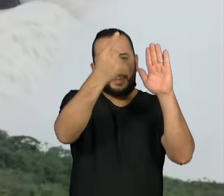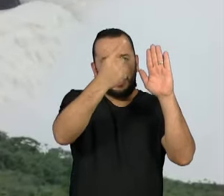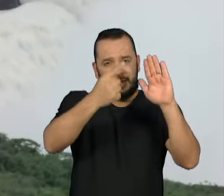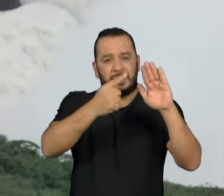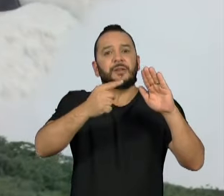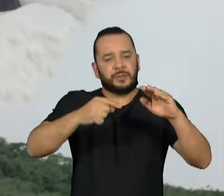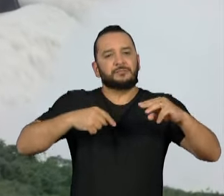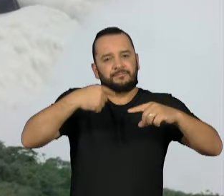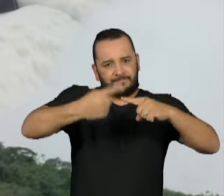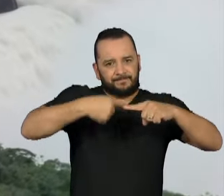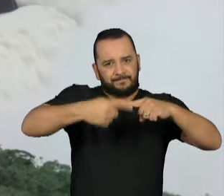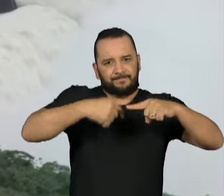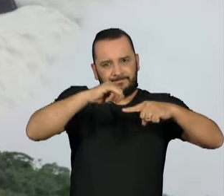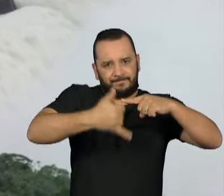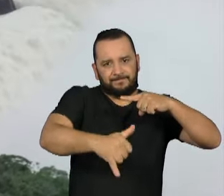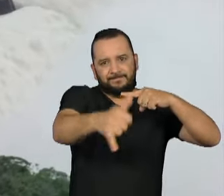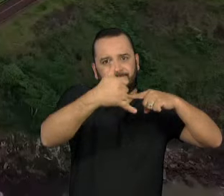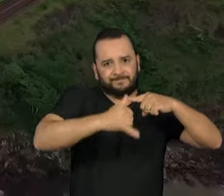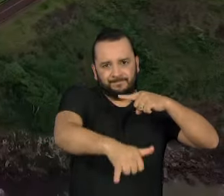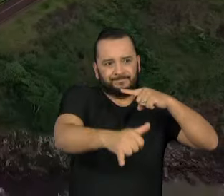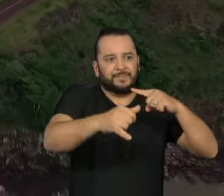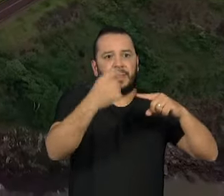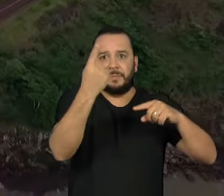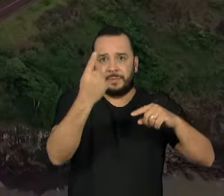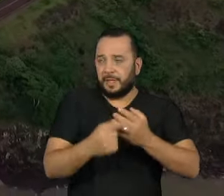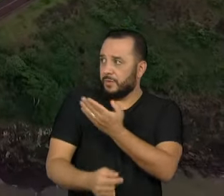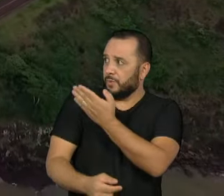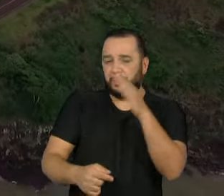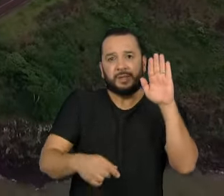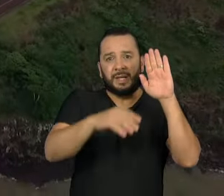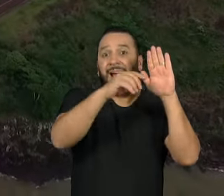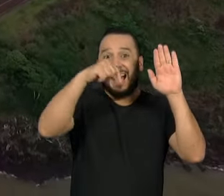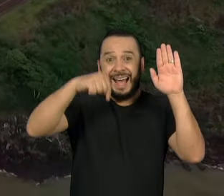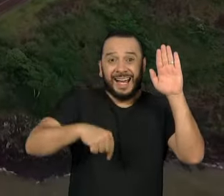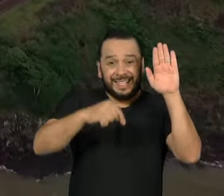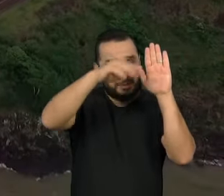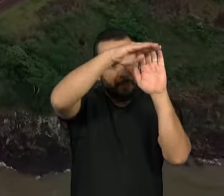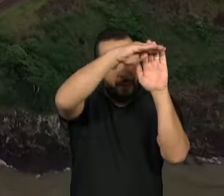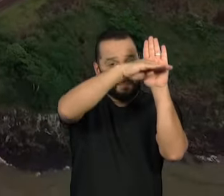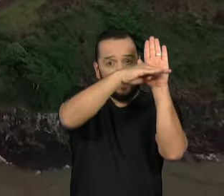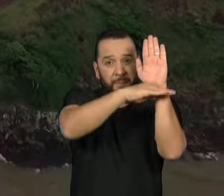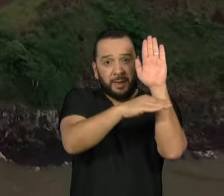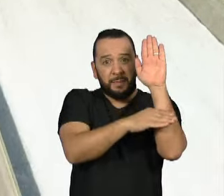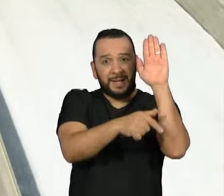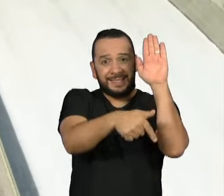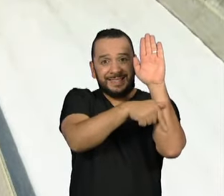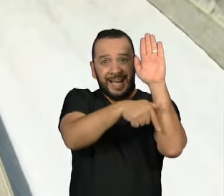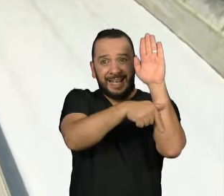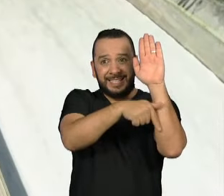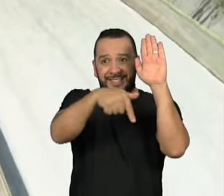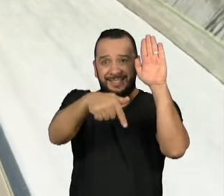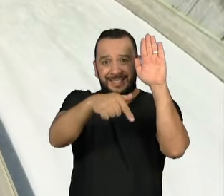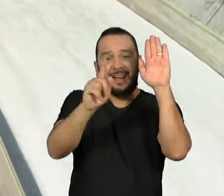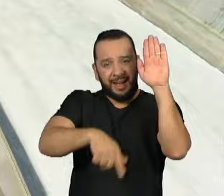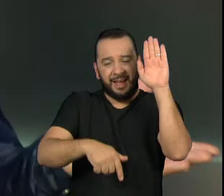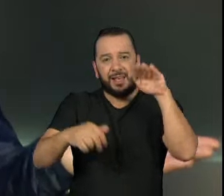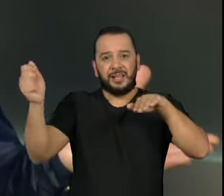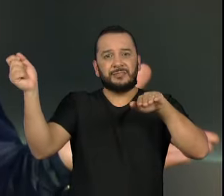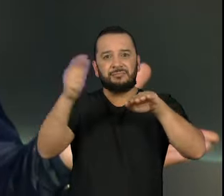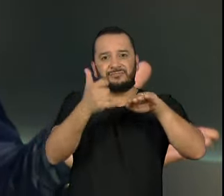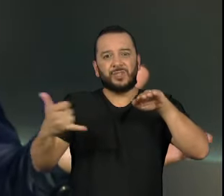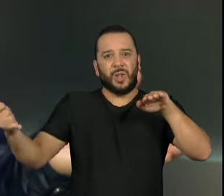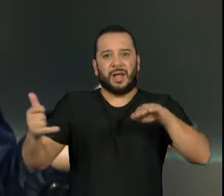energia hidrelétrica, um cenário que tem tudo para mudar nas próximas décadas. Quais são